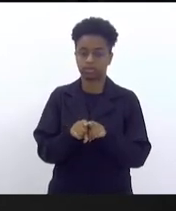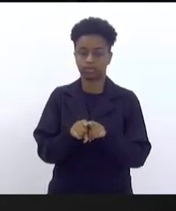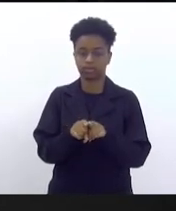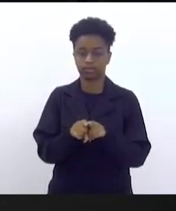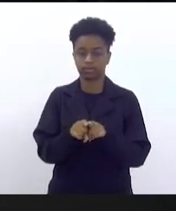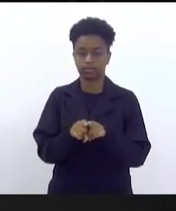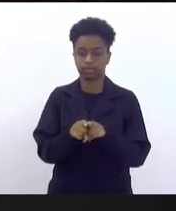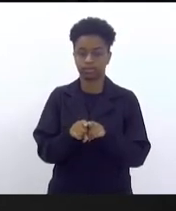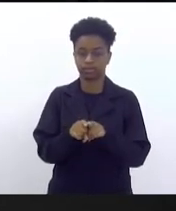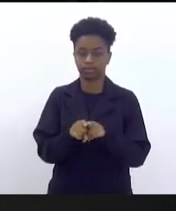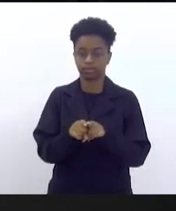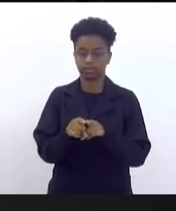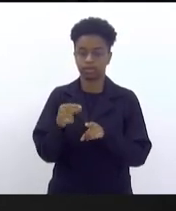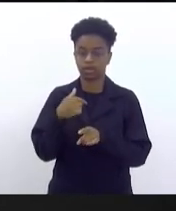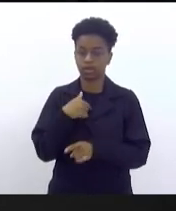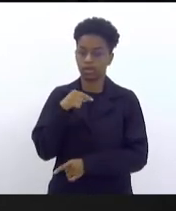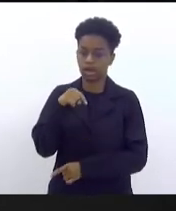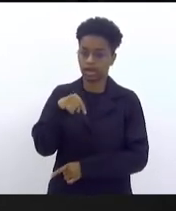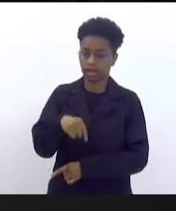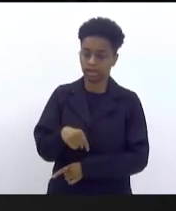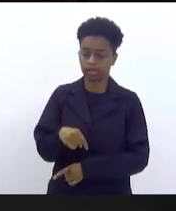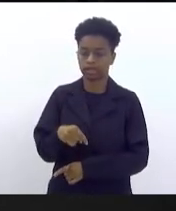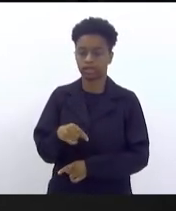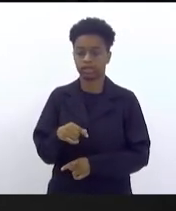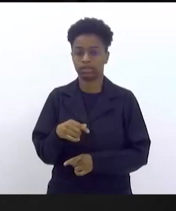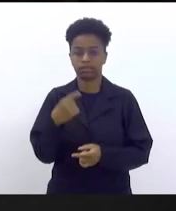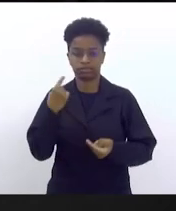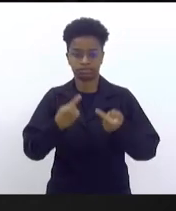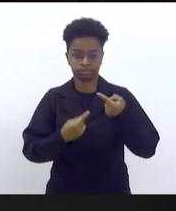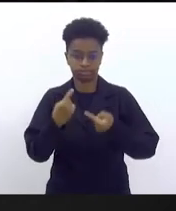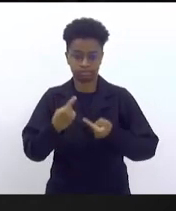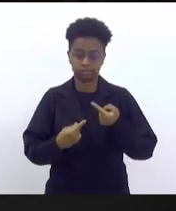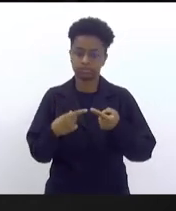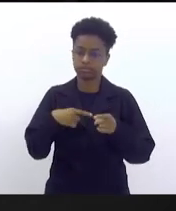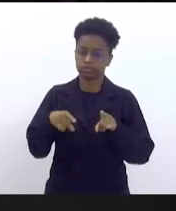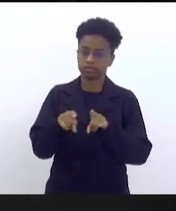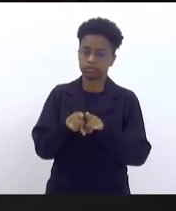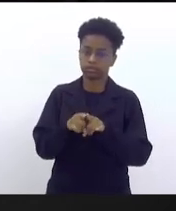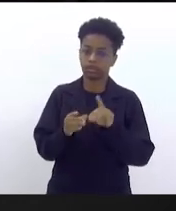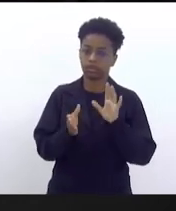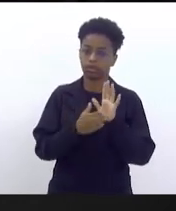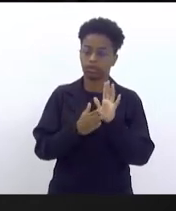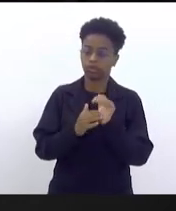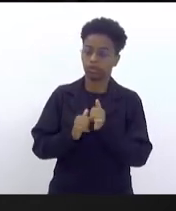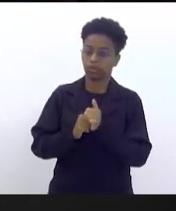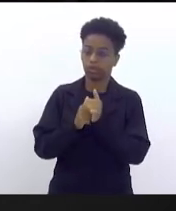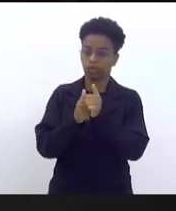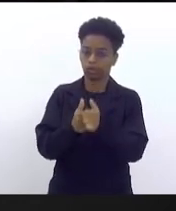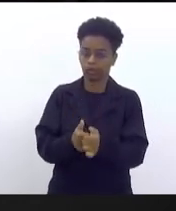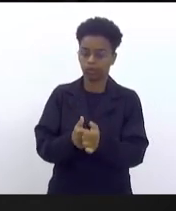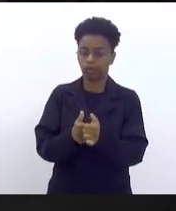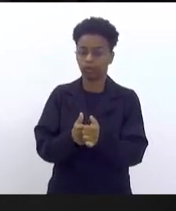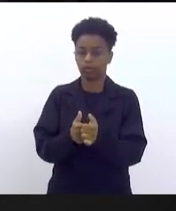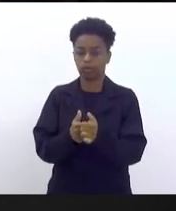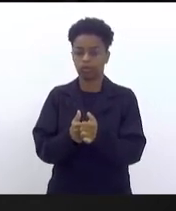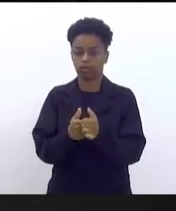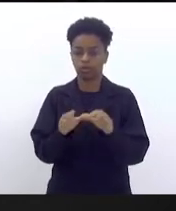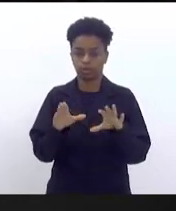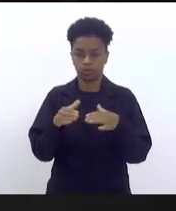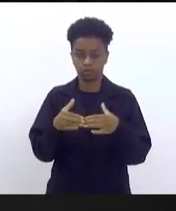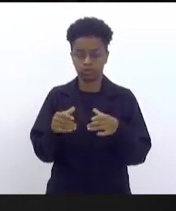parte desta mesa e se propondo a estar acompanhando essa comissão e essa frente parlamentar tanto